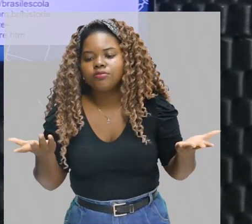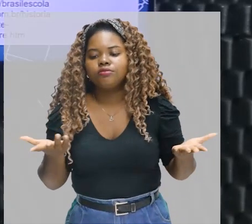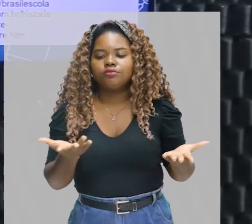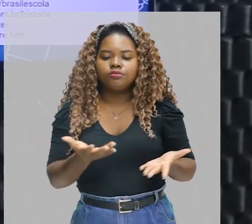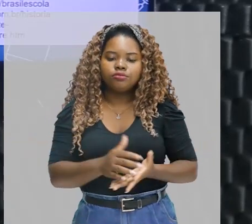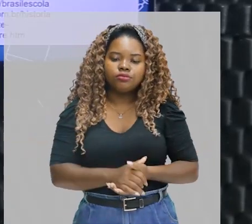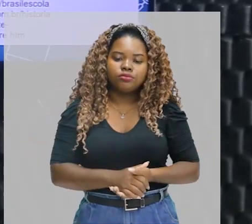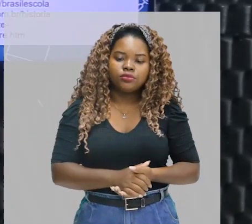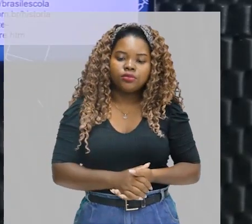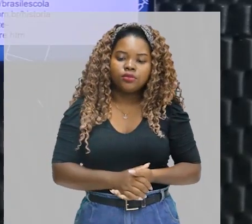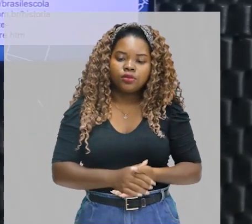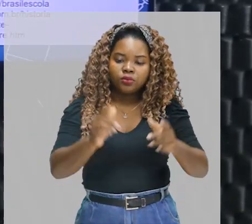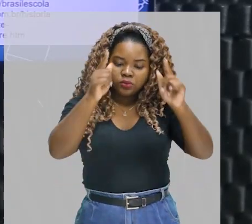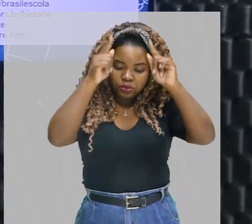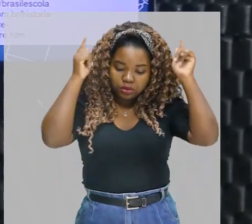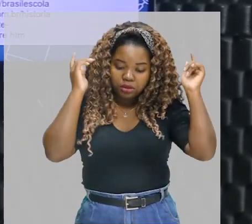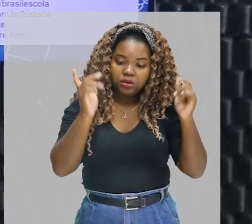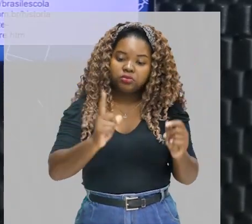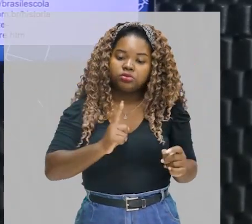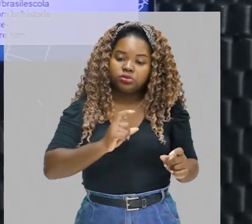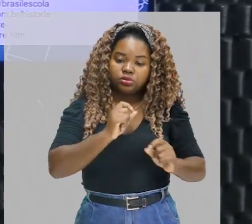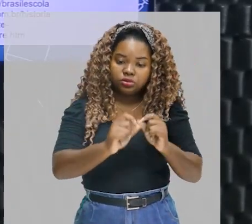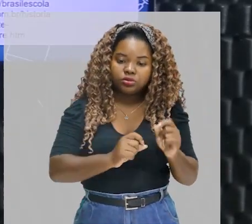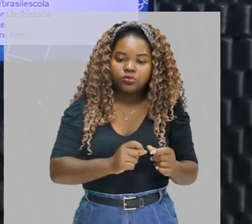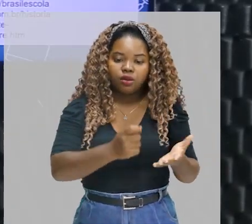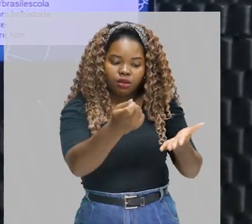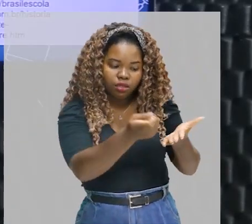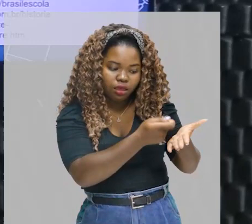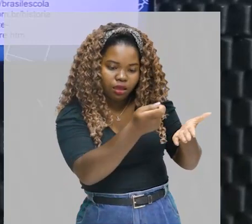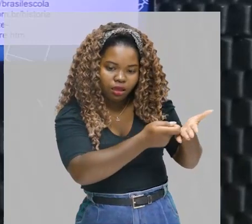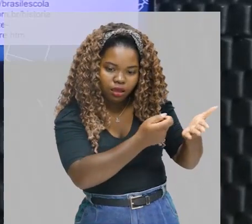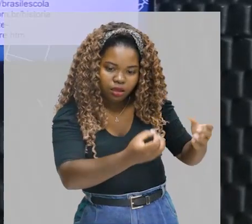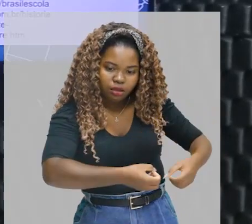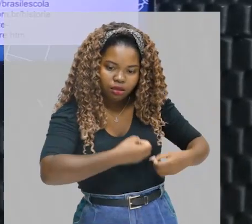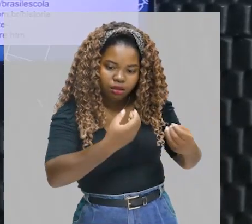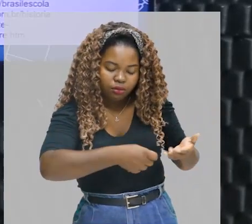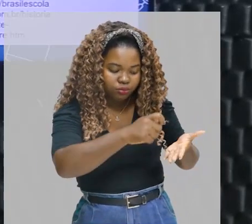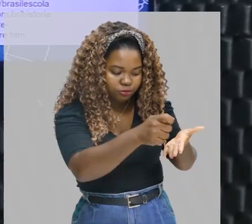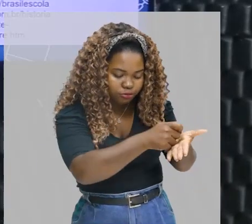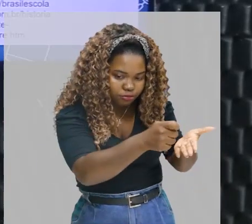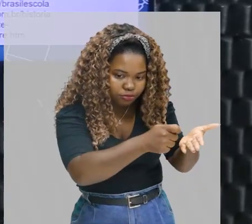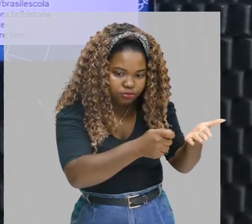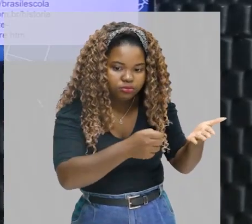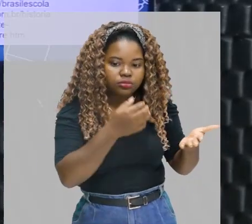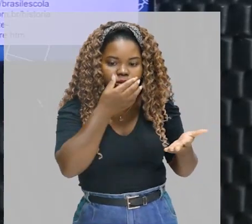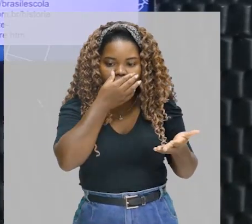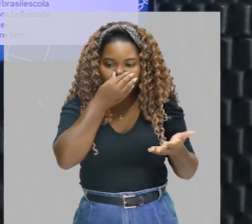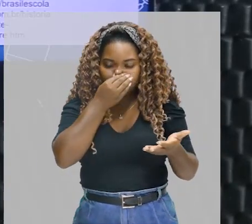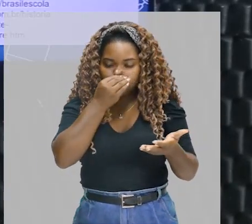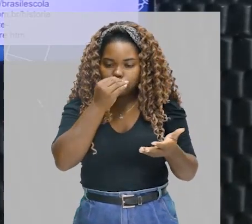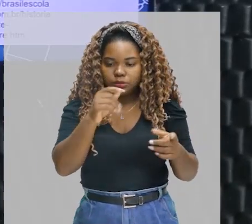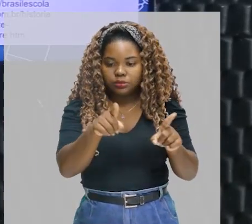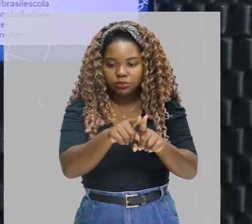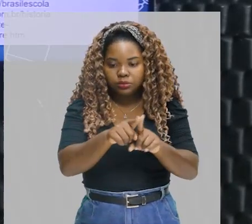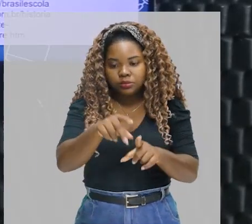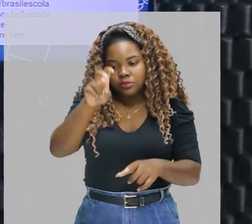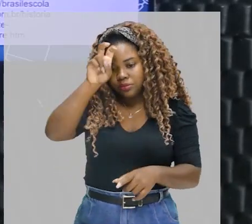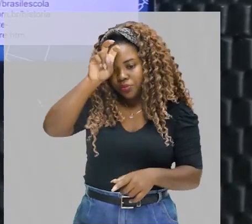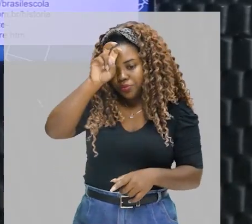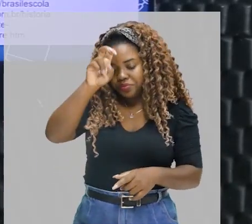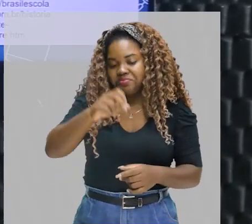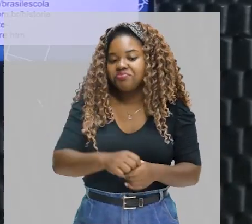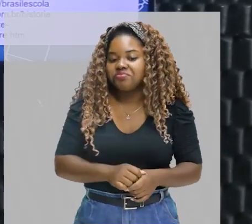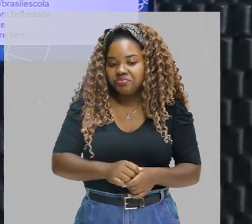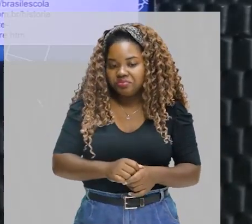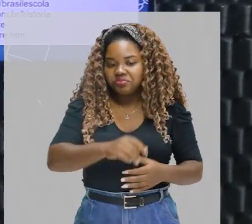tá certo? O grego já tinha ali a própria questão da escrita, tá certo? Os egípcios eles tinham